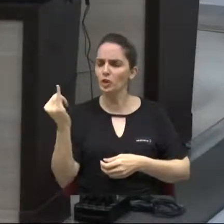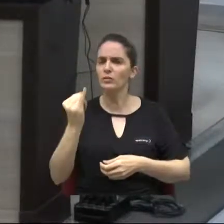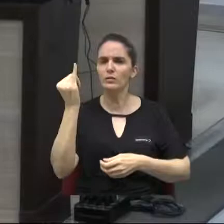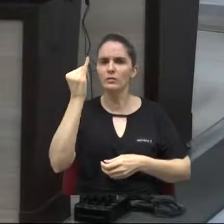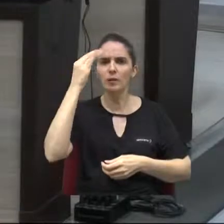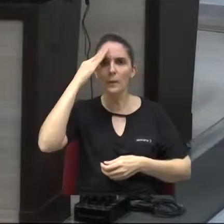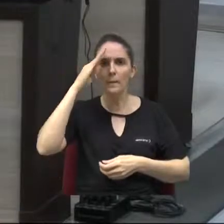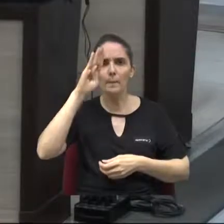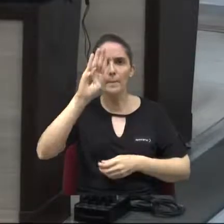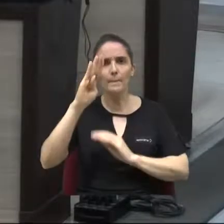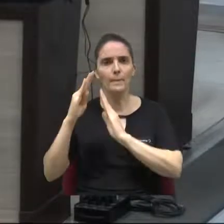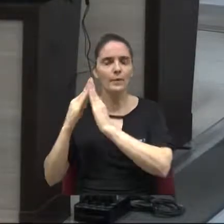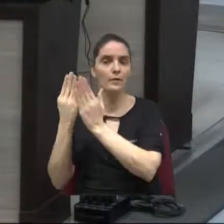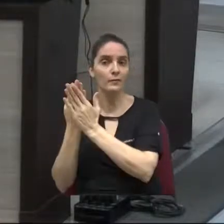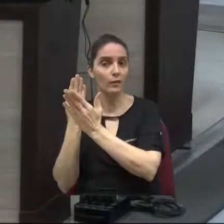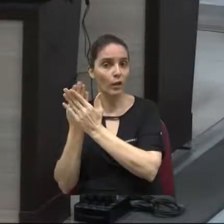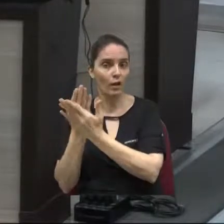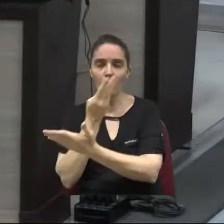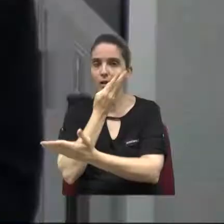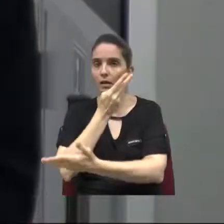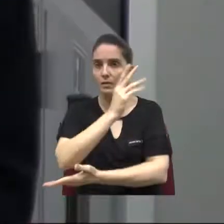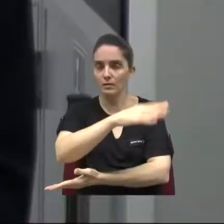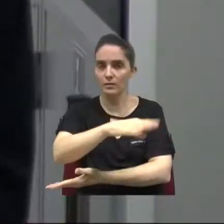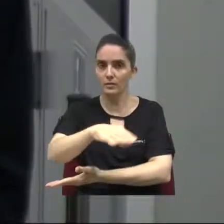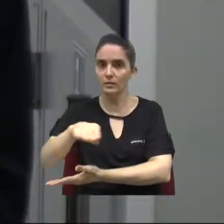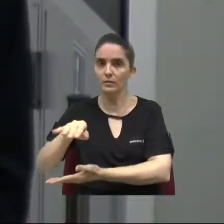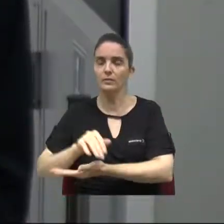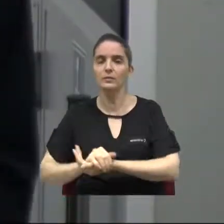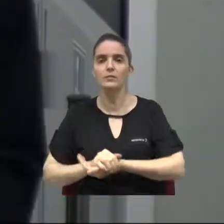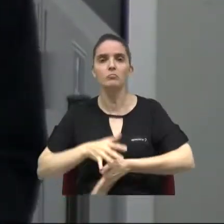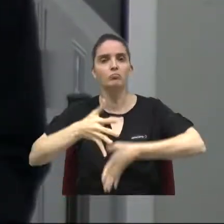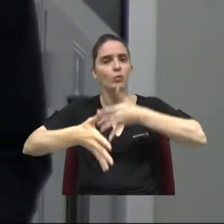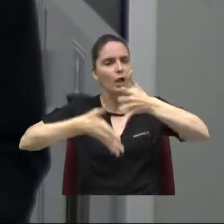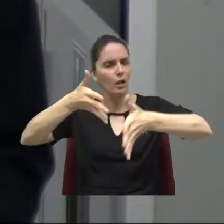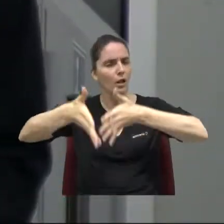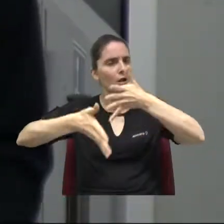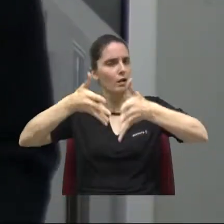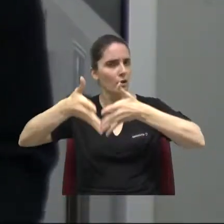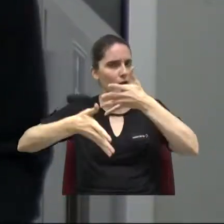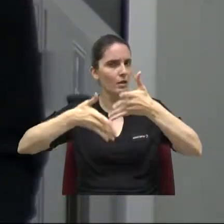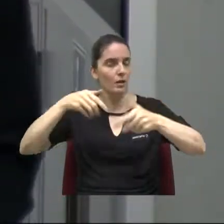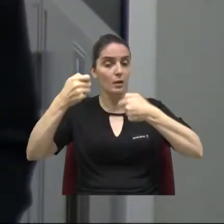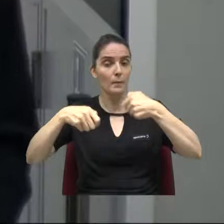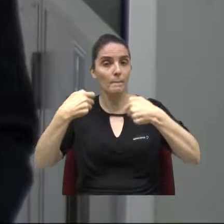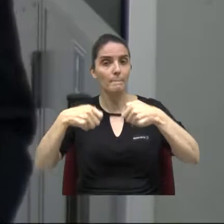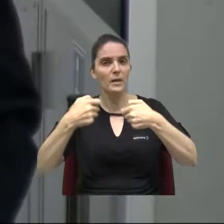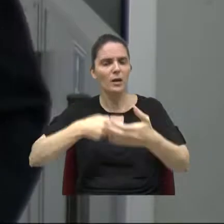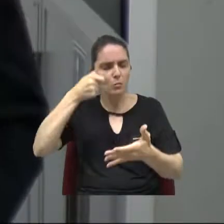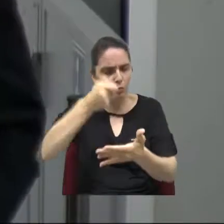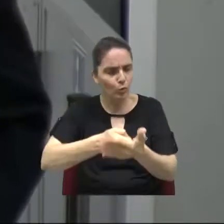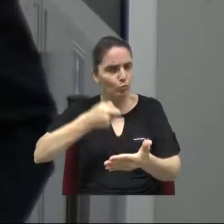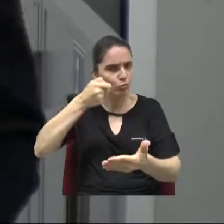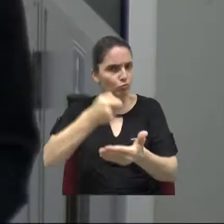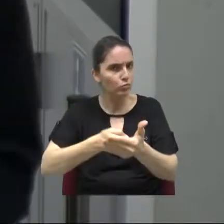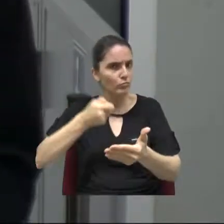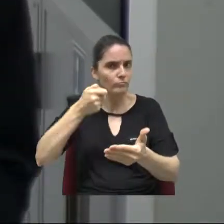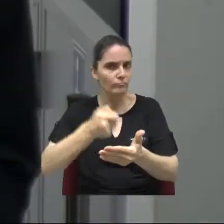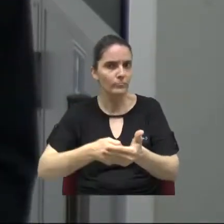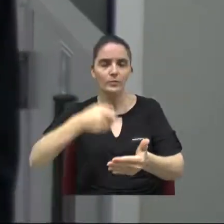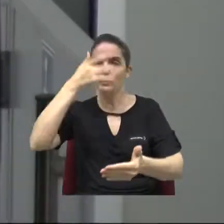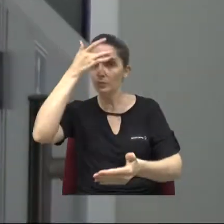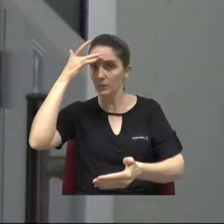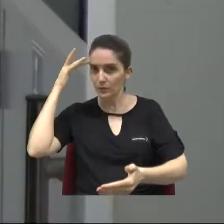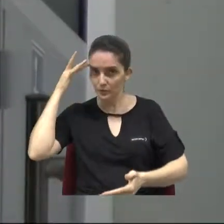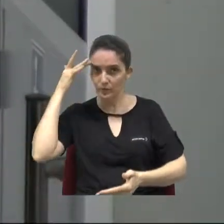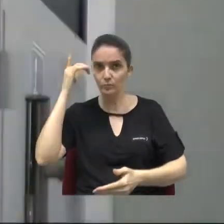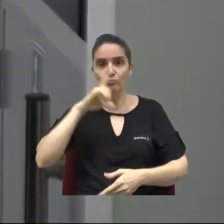principalmente nas escolas, as crianças. E Libras é uma coisa que devemos lutar constantemente para que as pessoas possam